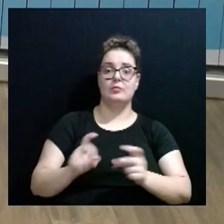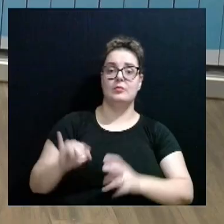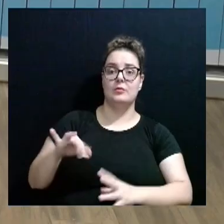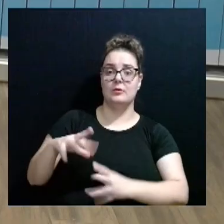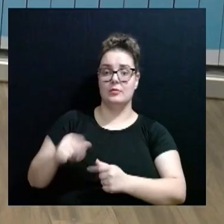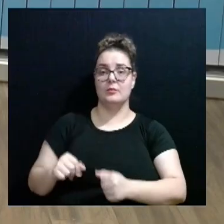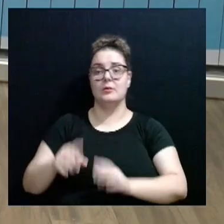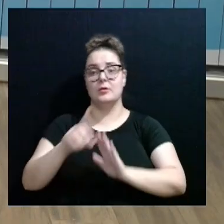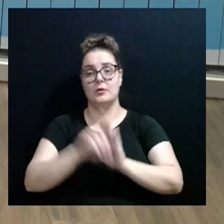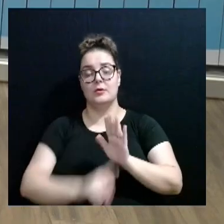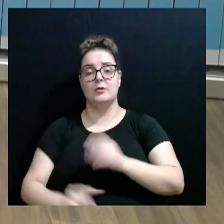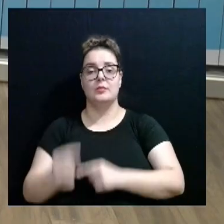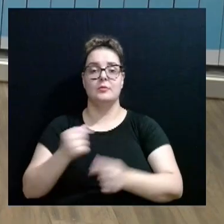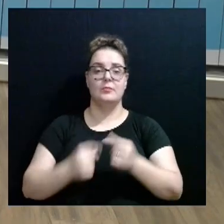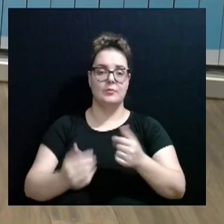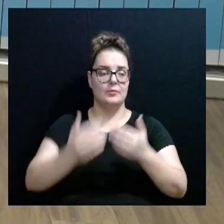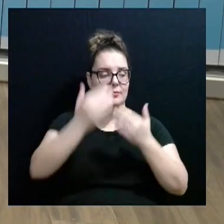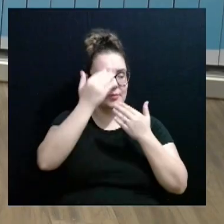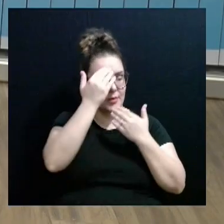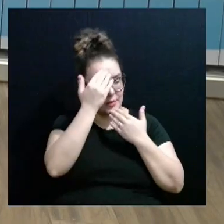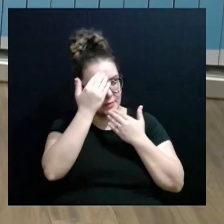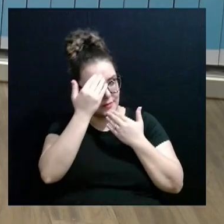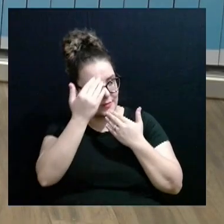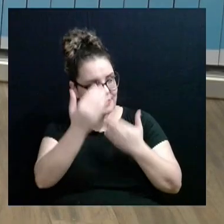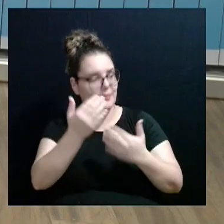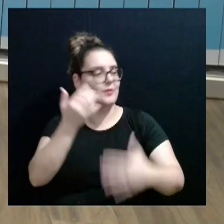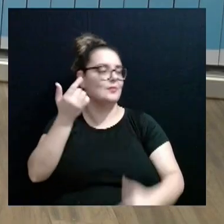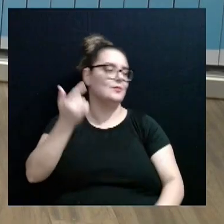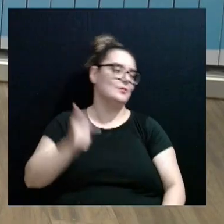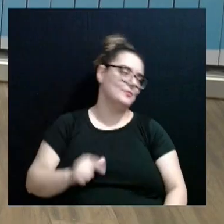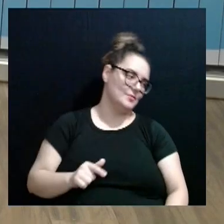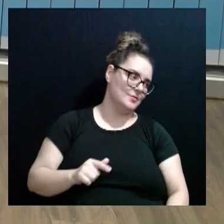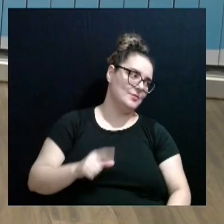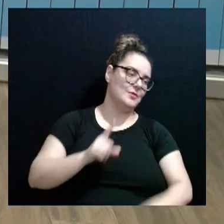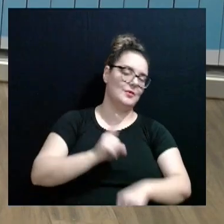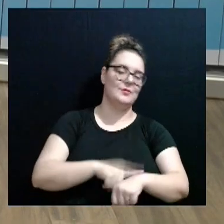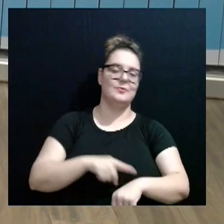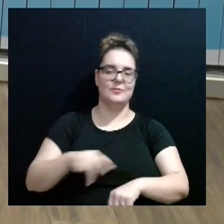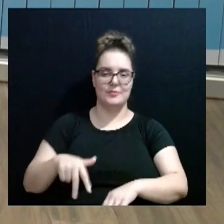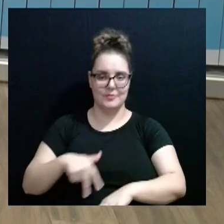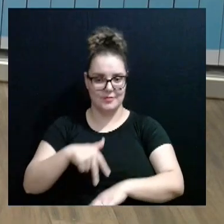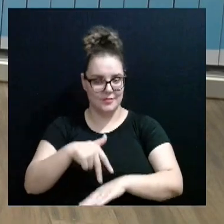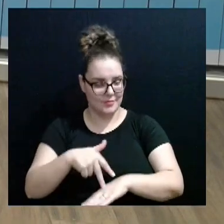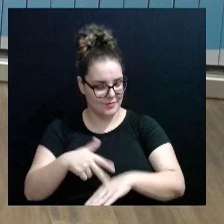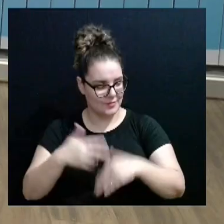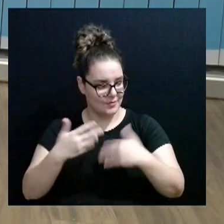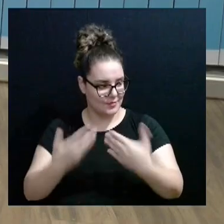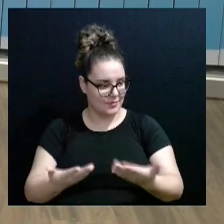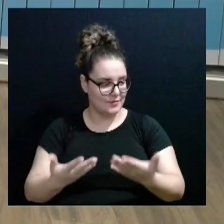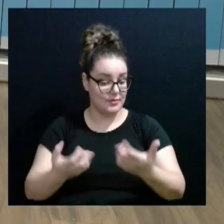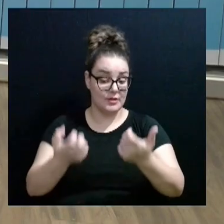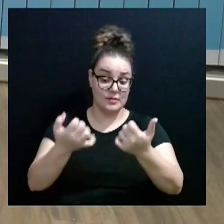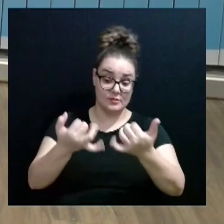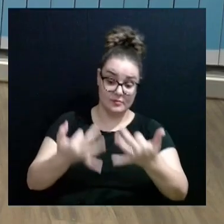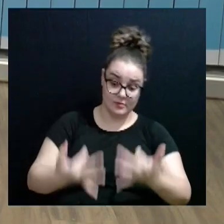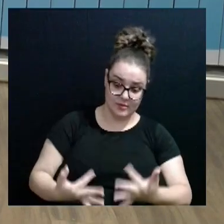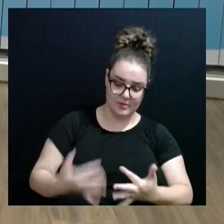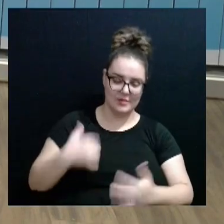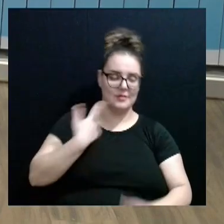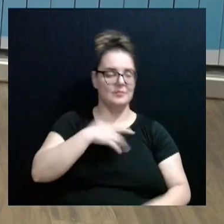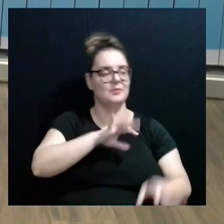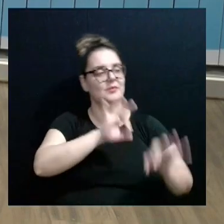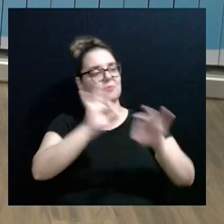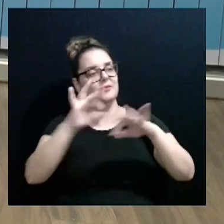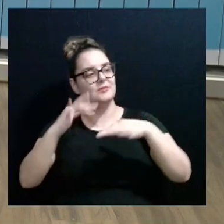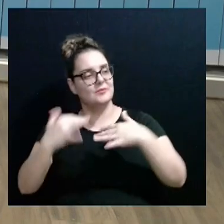Econômico, muito obrigado novamente pela disponibilidade do seu tempo, ter explicado para os nossos telespectadores